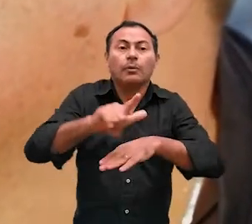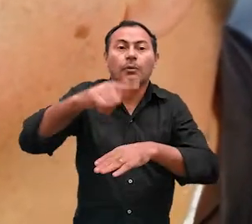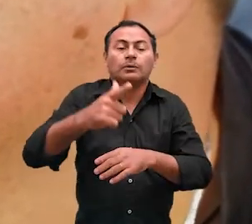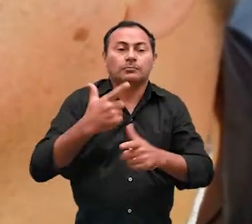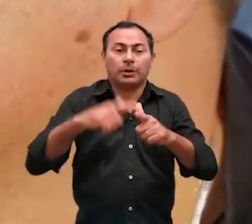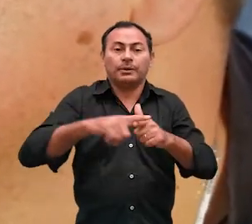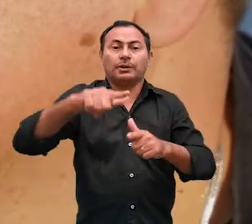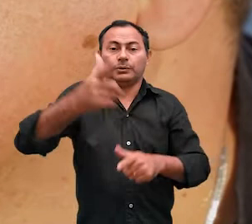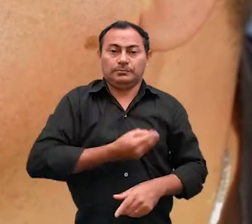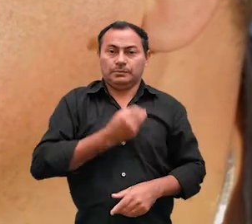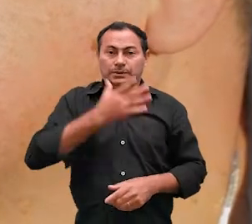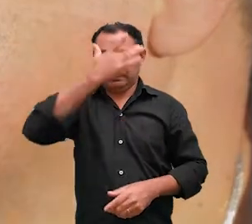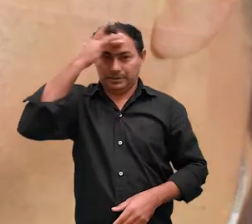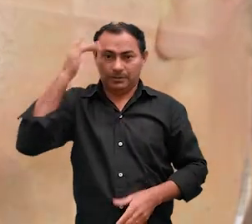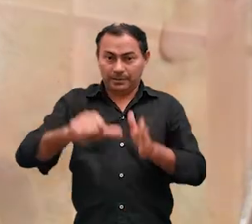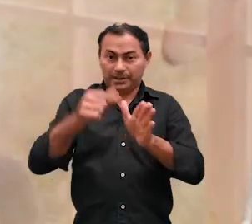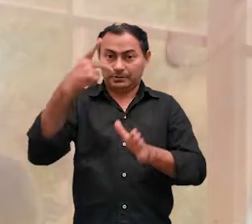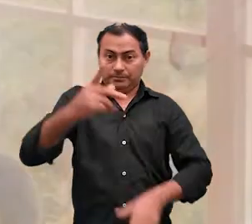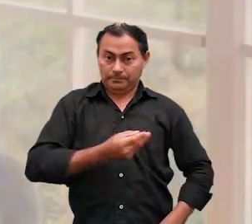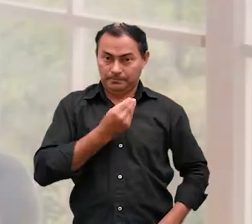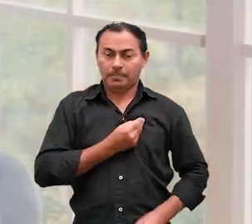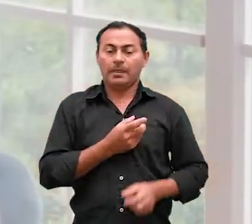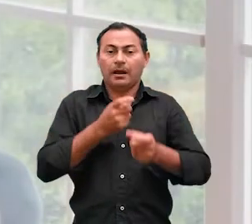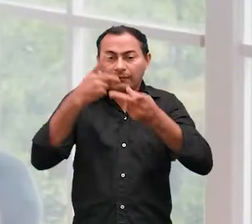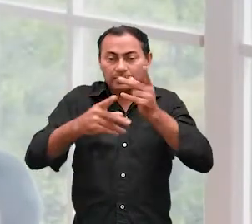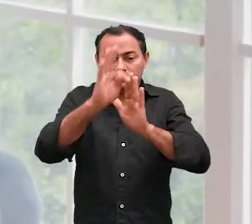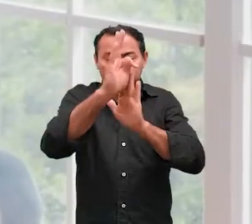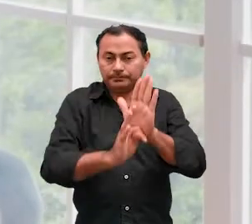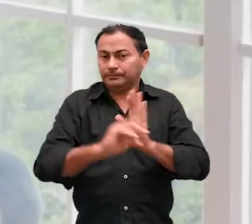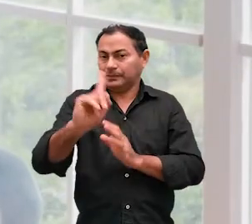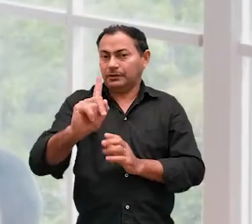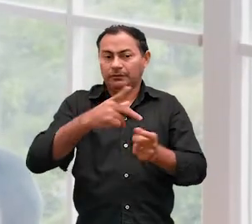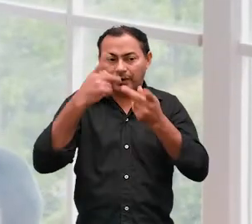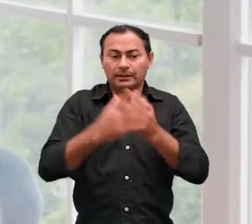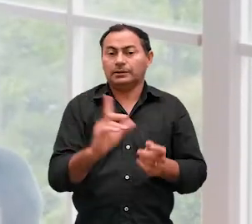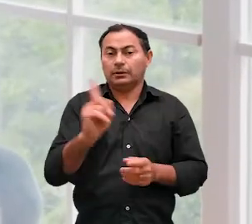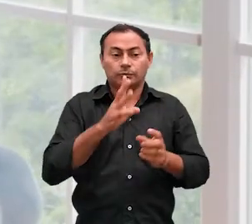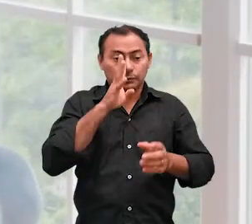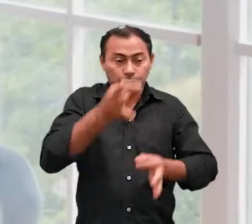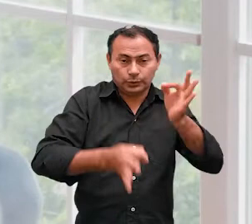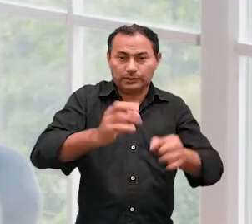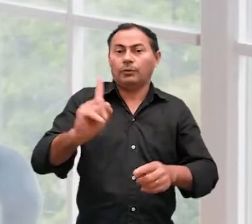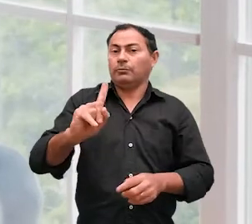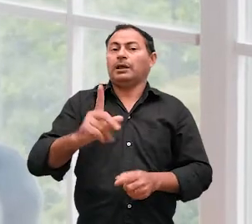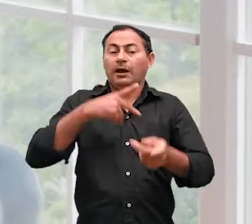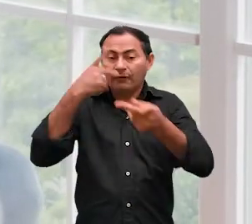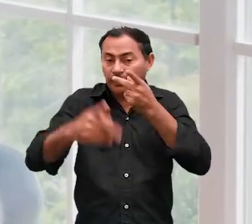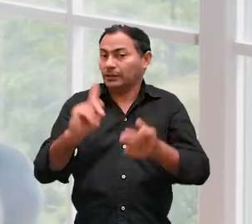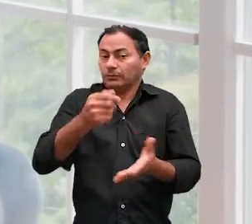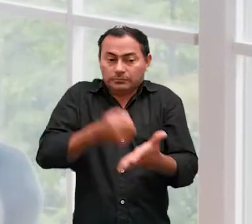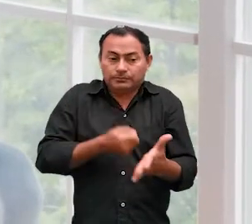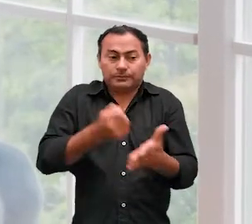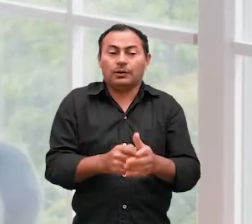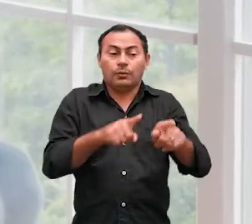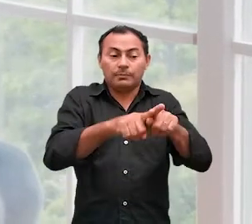ver claramente o cisco que está no olho do seu irmão e por isso afirmamos que a passagem não diz não jovem ela disse que